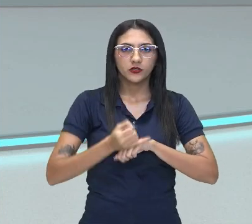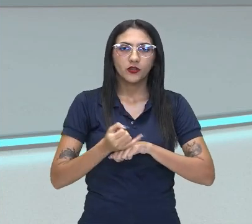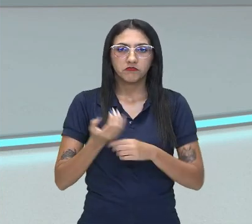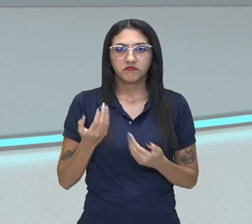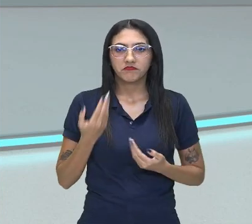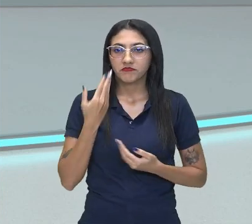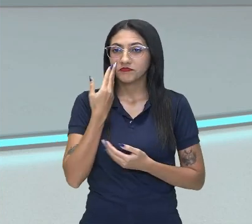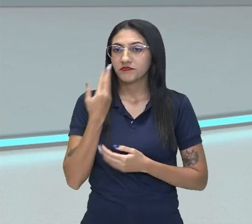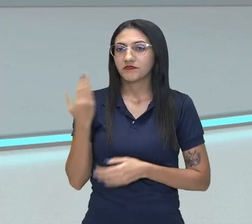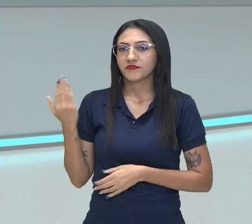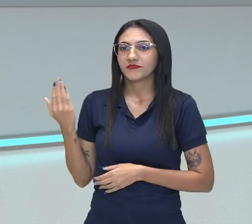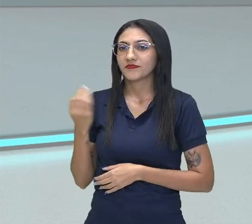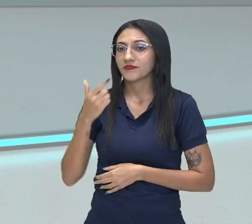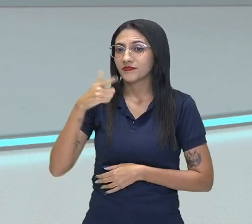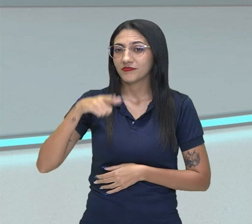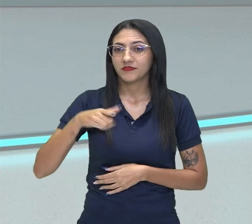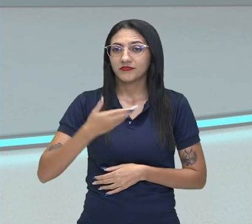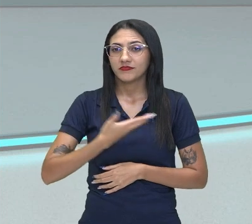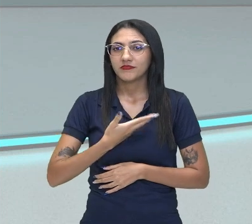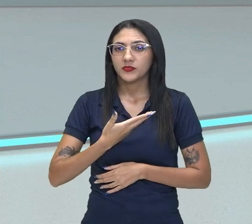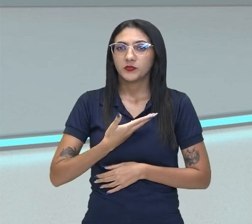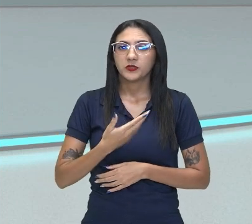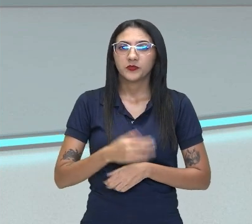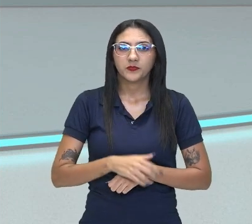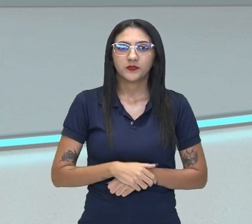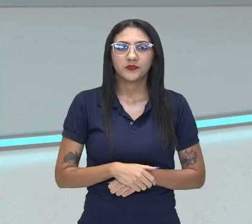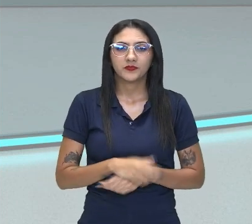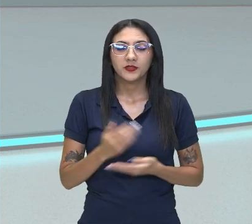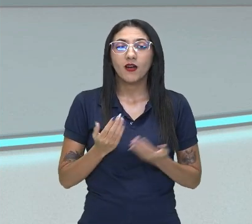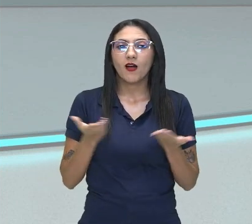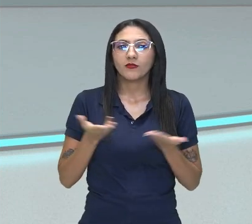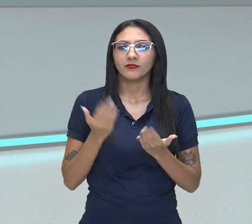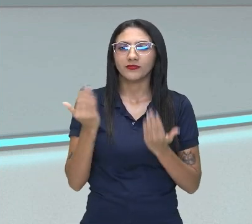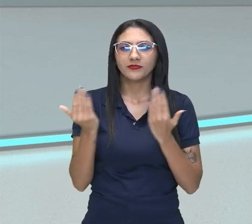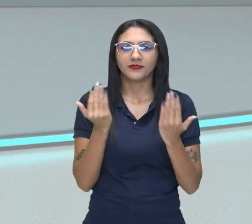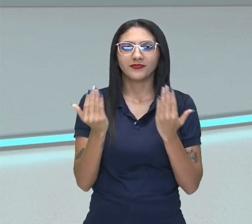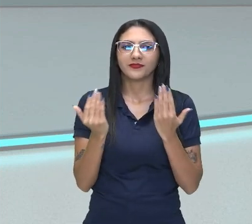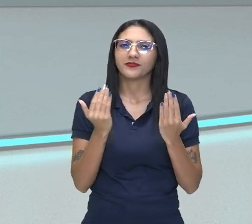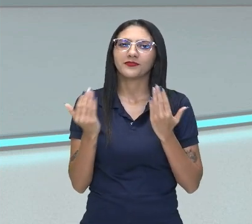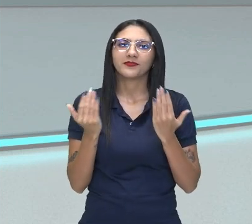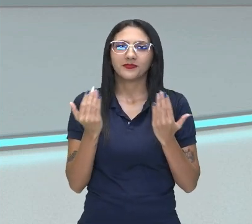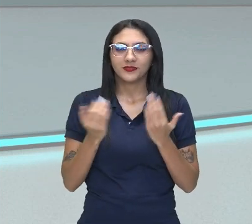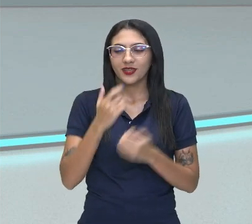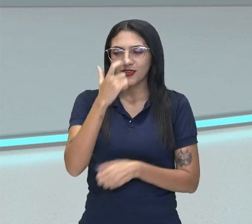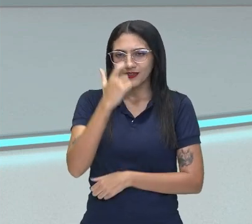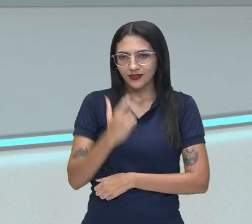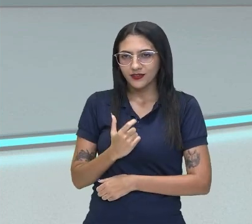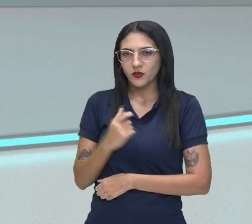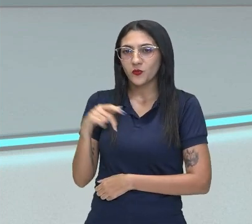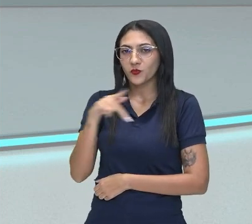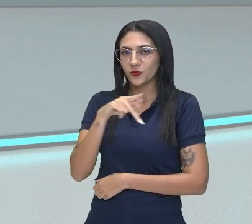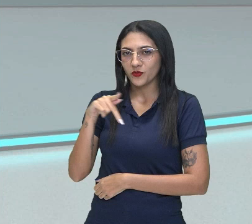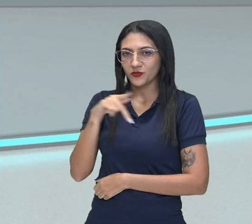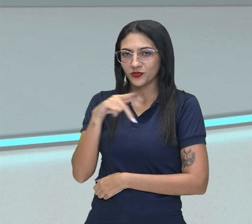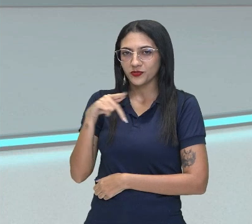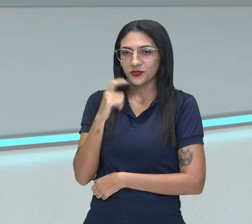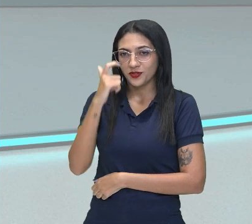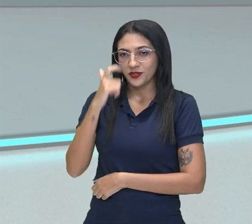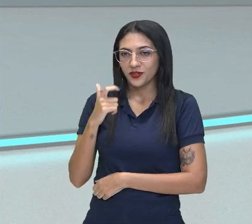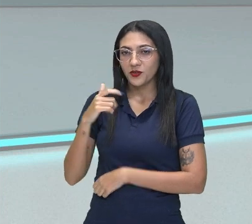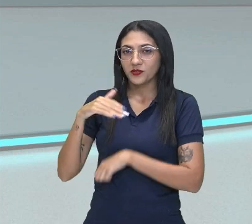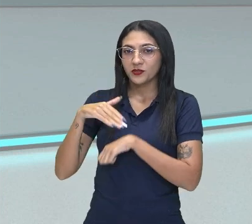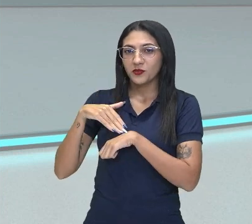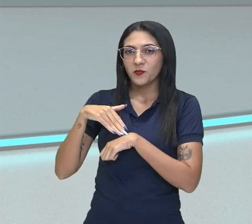amigo Bruno, ok? E o exemplo, ó, Teacher Bragança, eu, ok? Is more